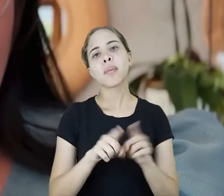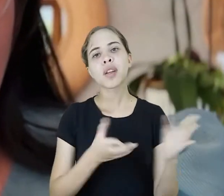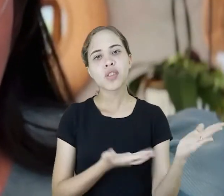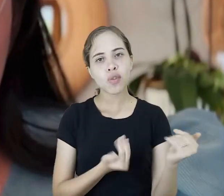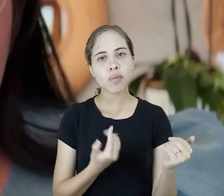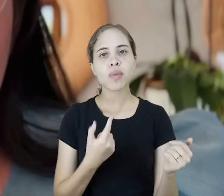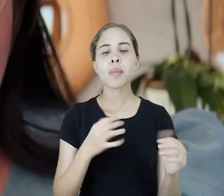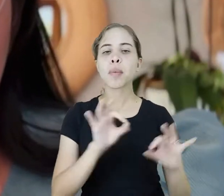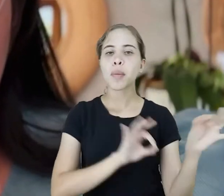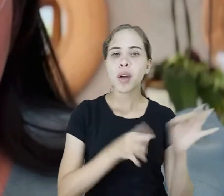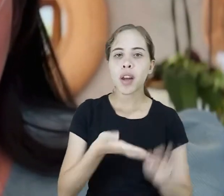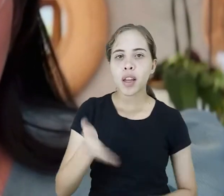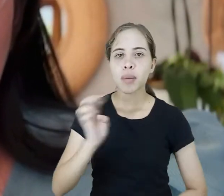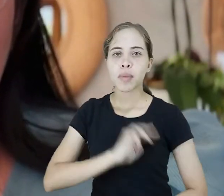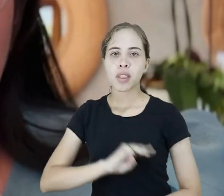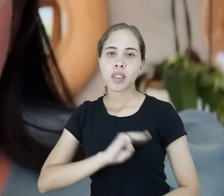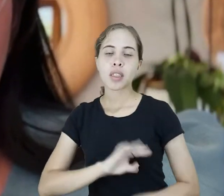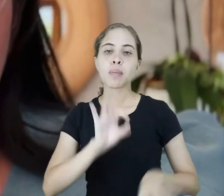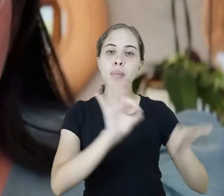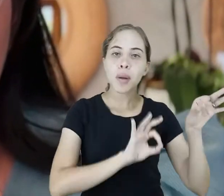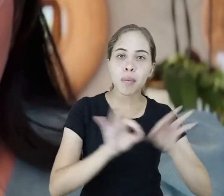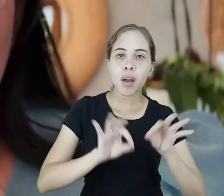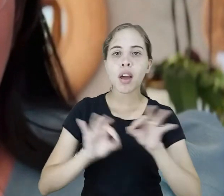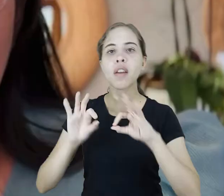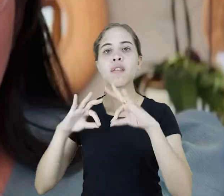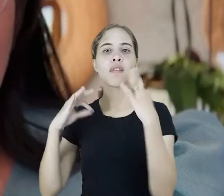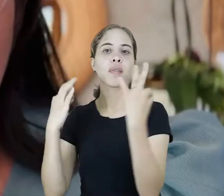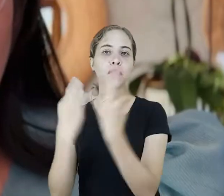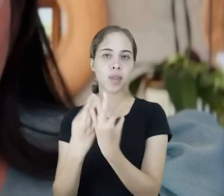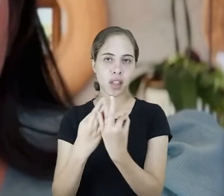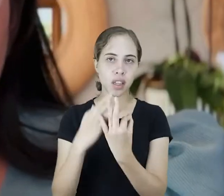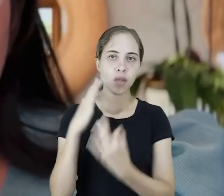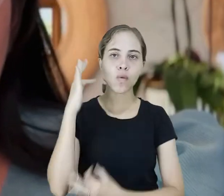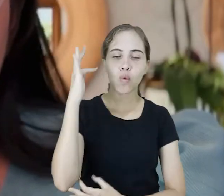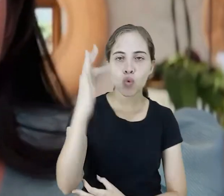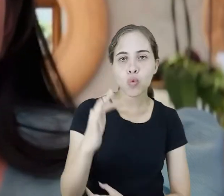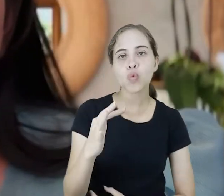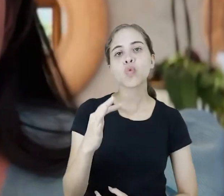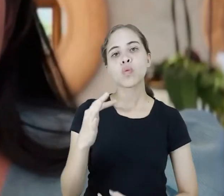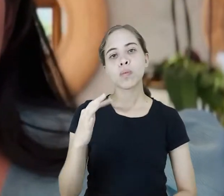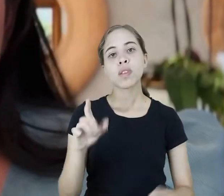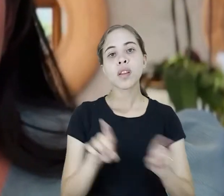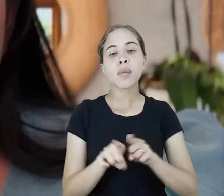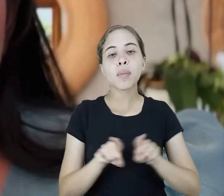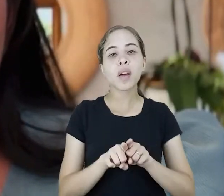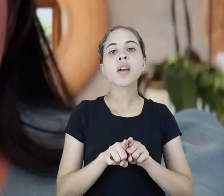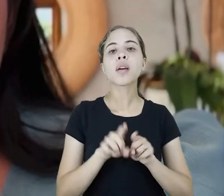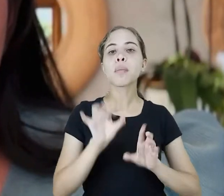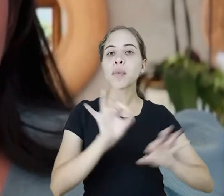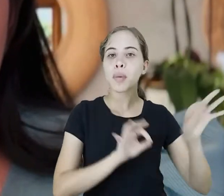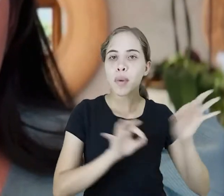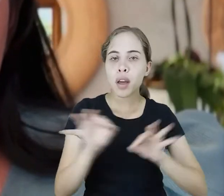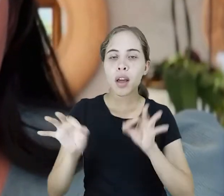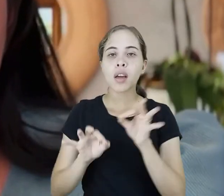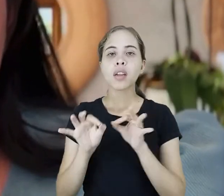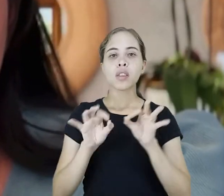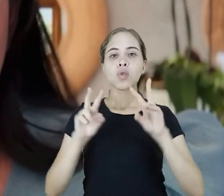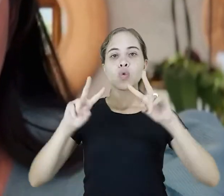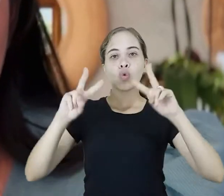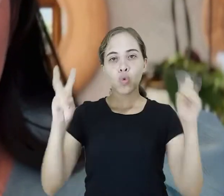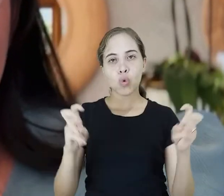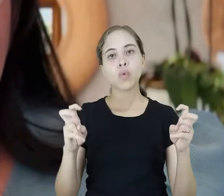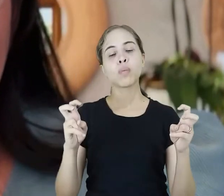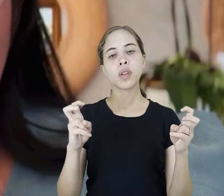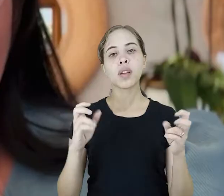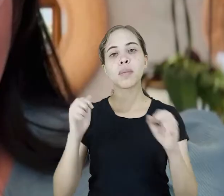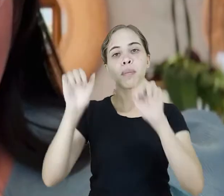preparam para servir uma missão, eles também se preparam para formar suas famílias e principalmente se preparam para receber as bênçãos do